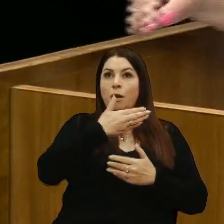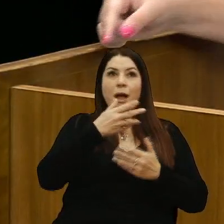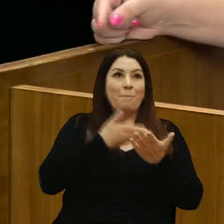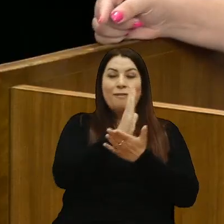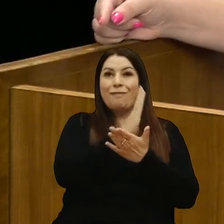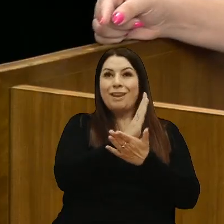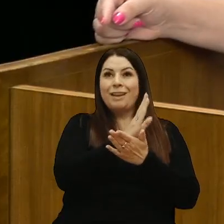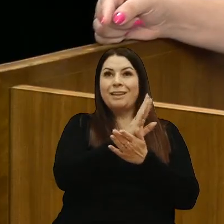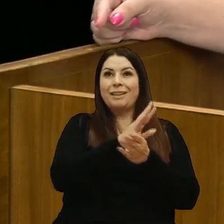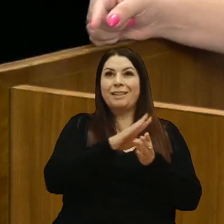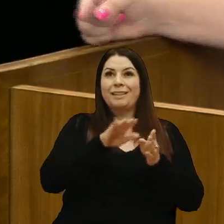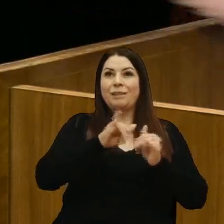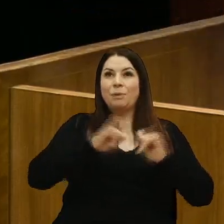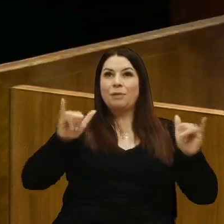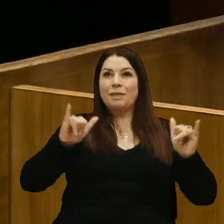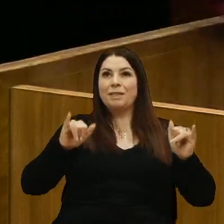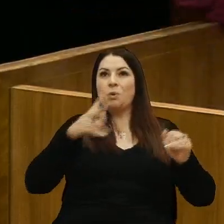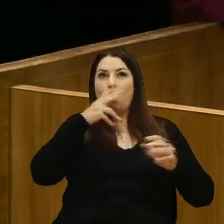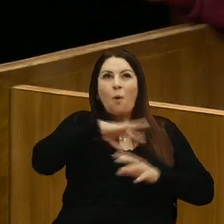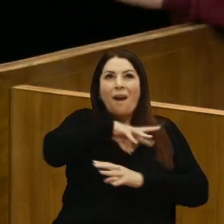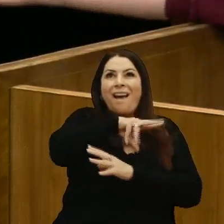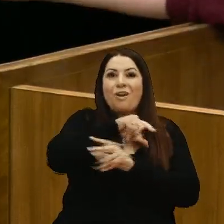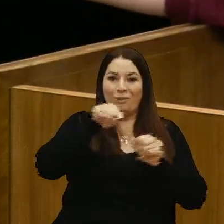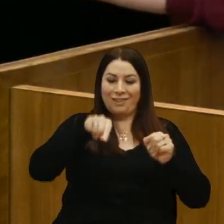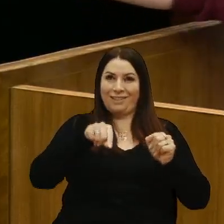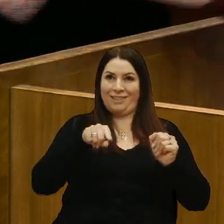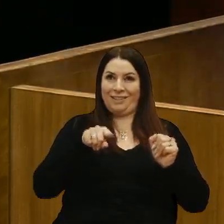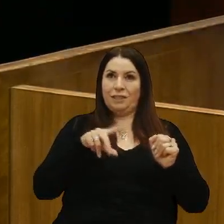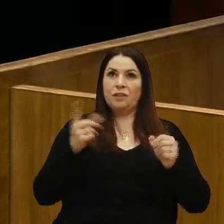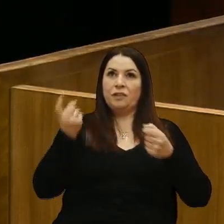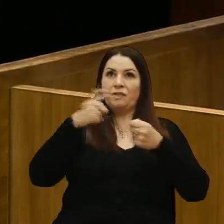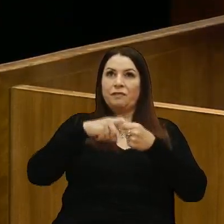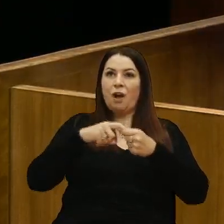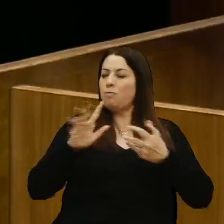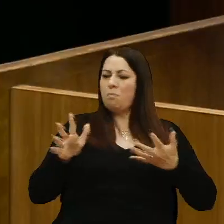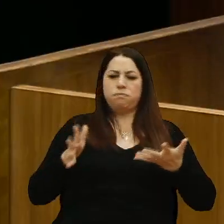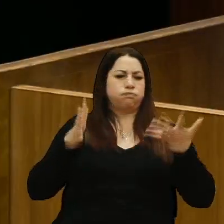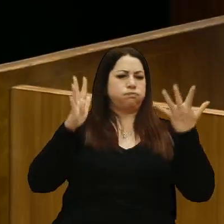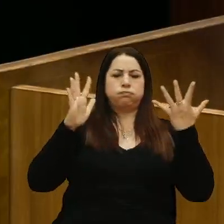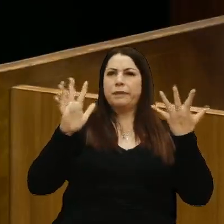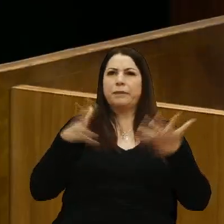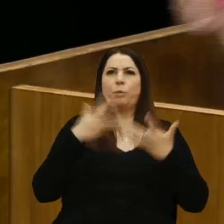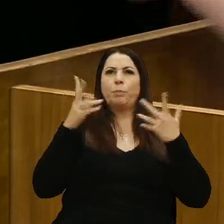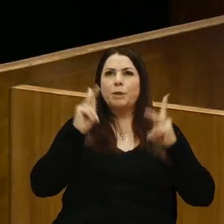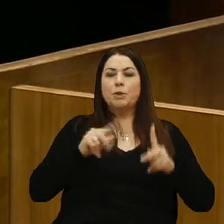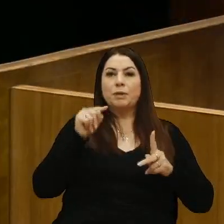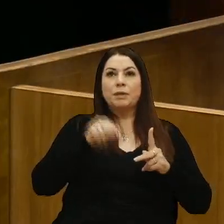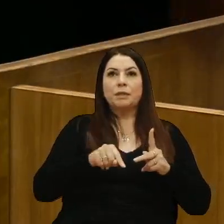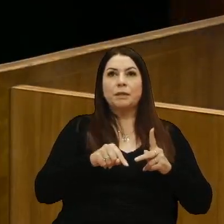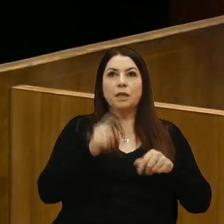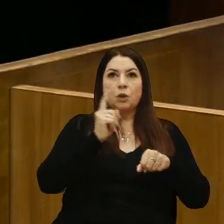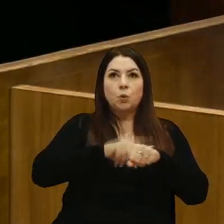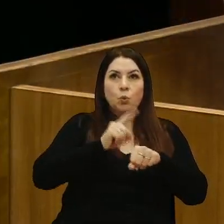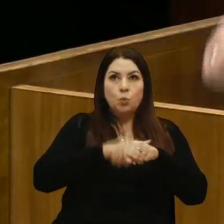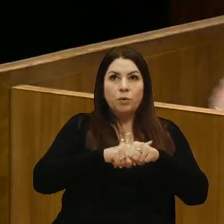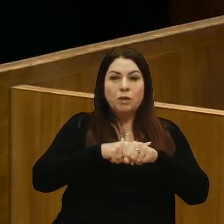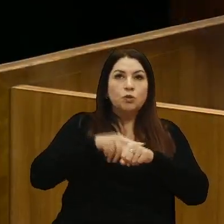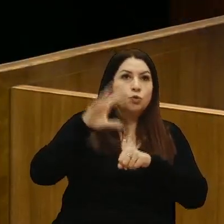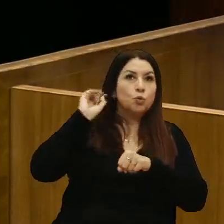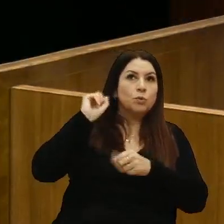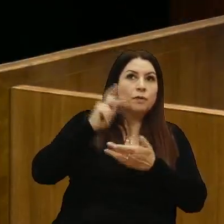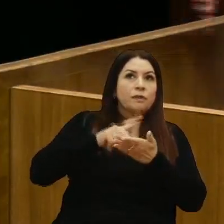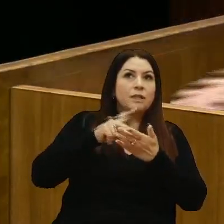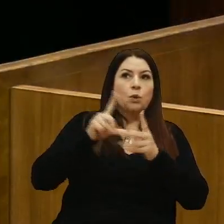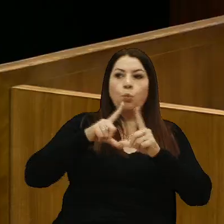são uns leão dentro do plenário. Daí são uns leão, volta a gente das cinzas, reacende pessoas aqui. Na hora de escutar a